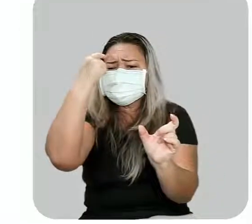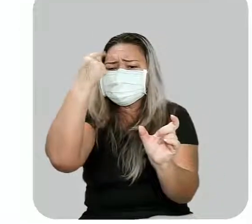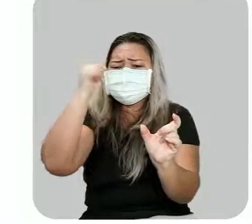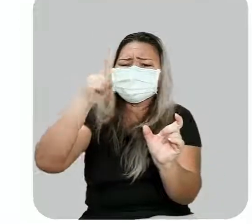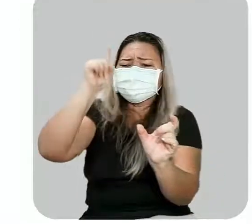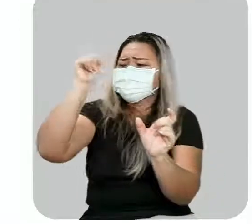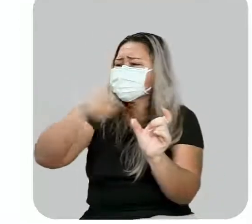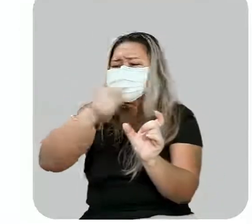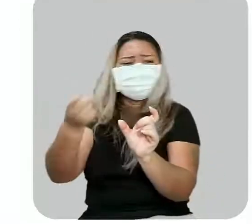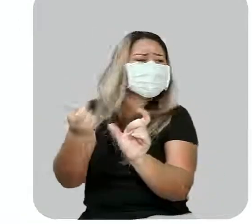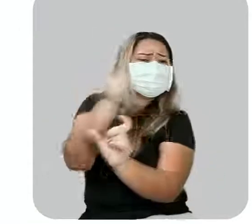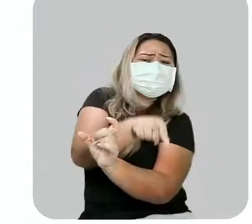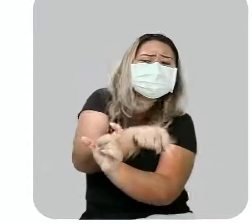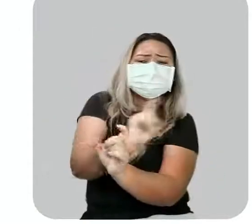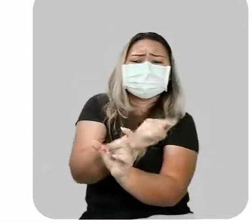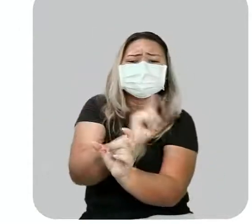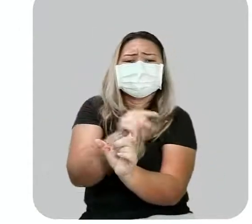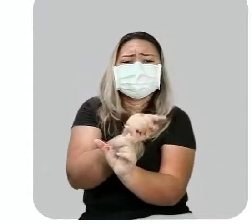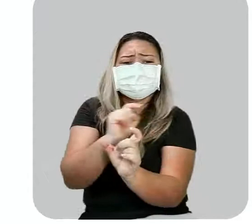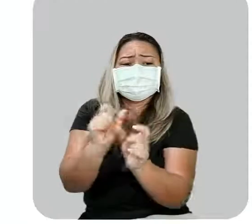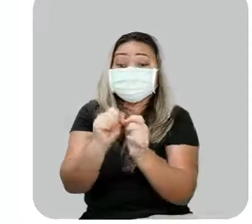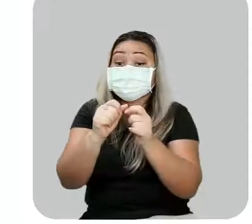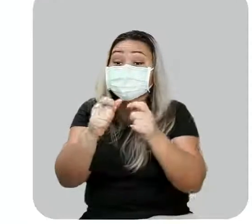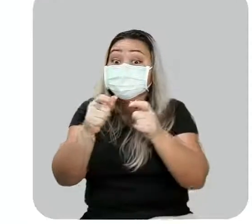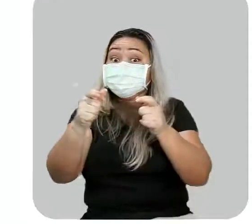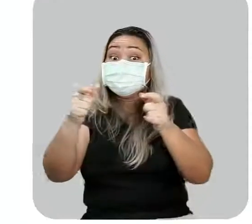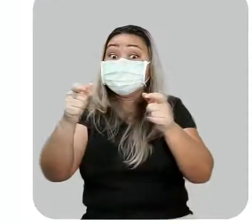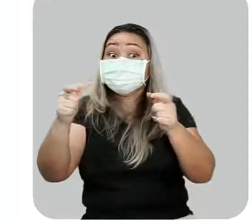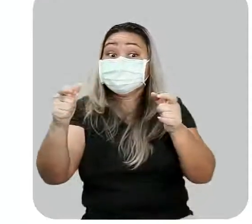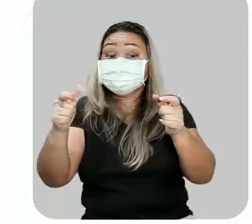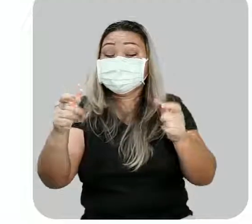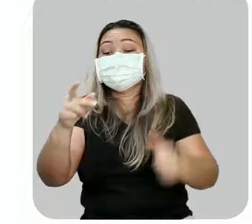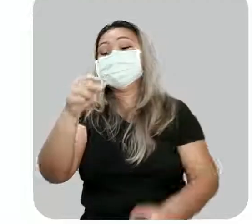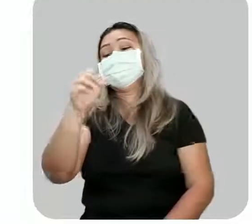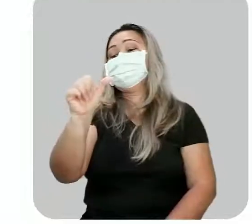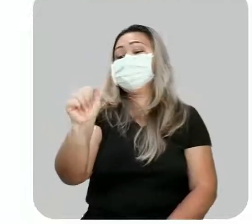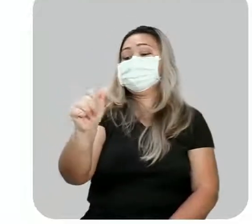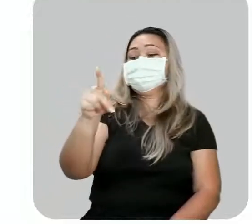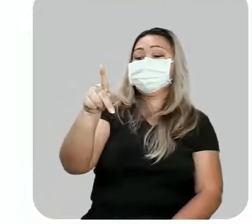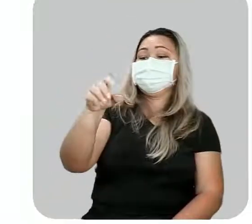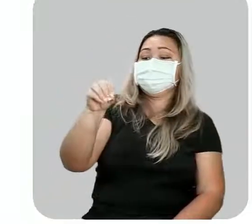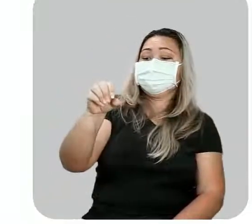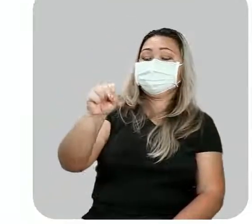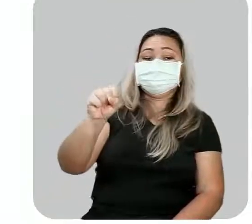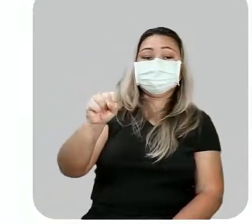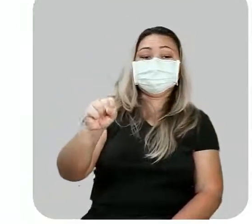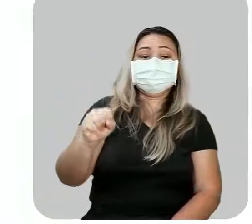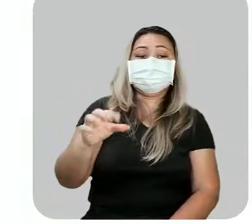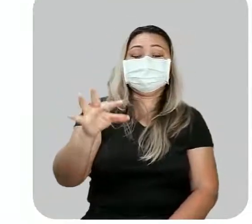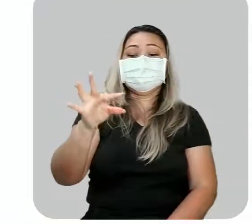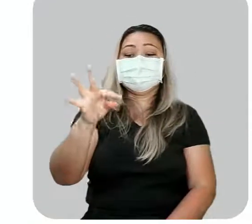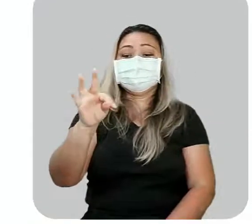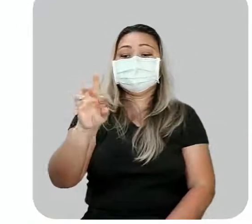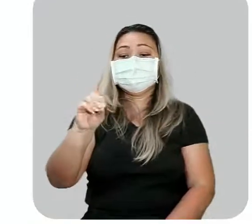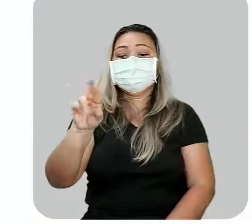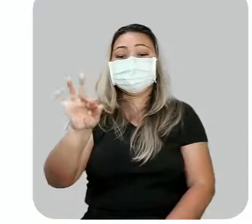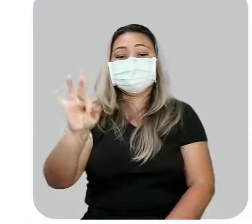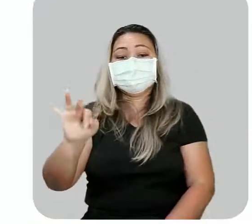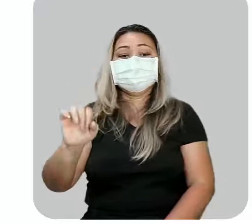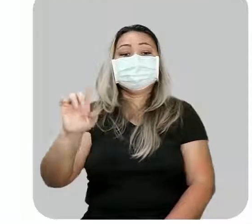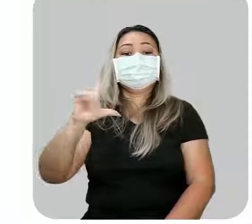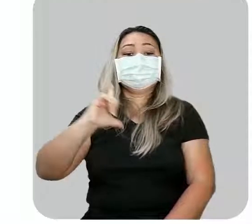pensamento anula o outro, a gradação e apóstrofe. Continuando nos